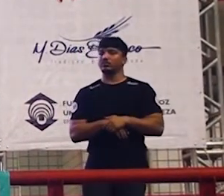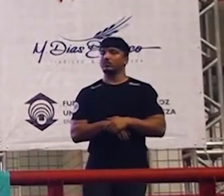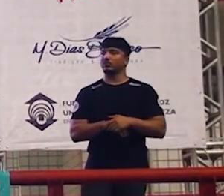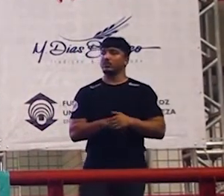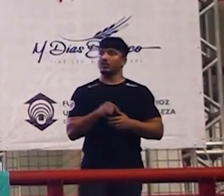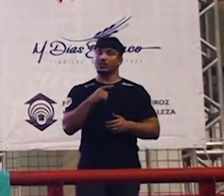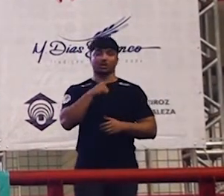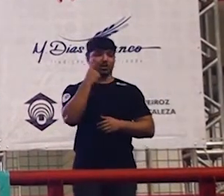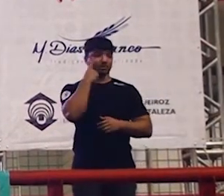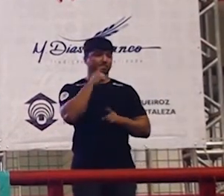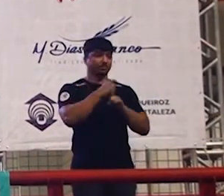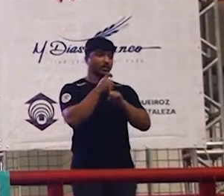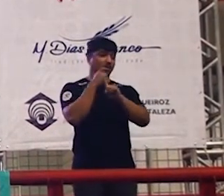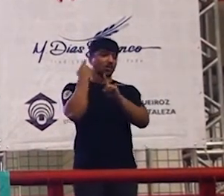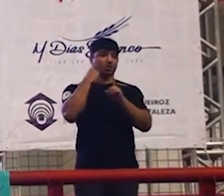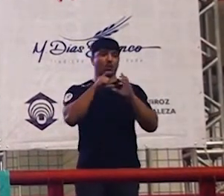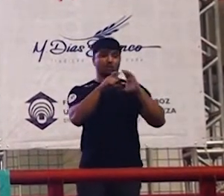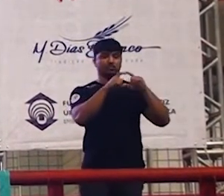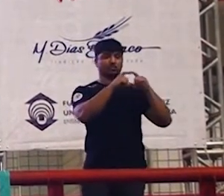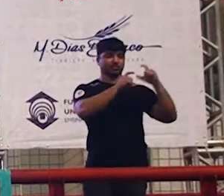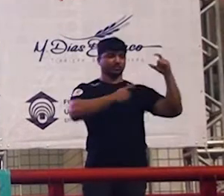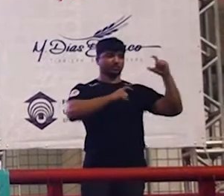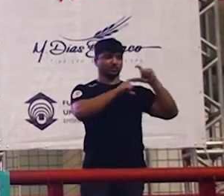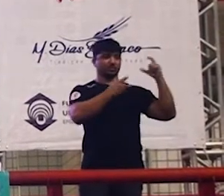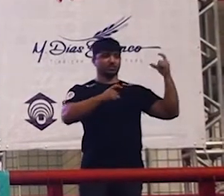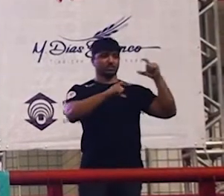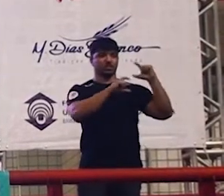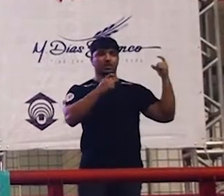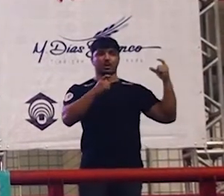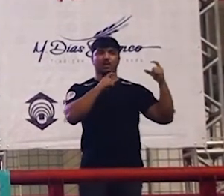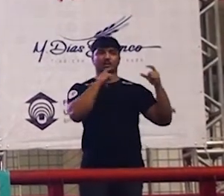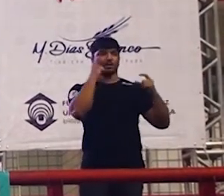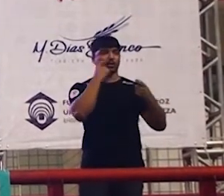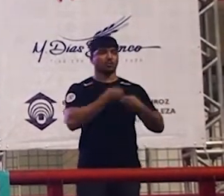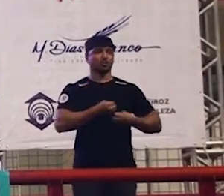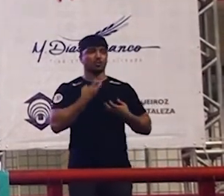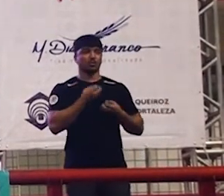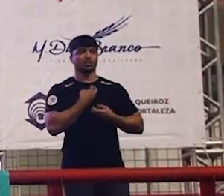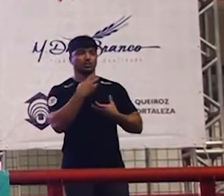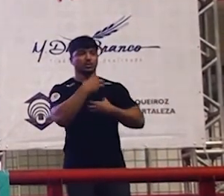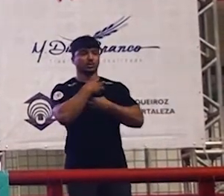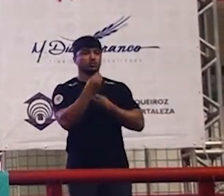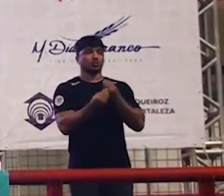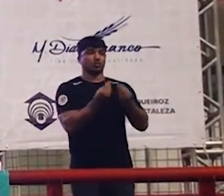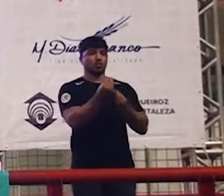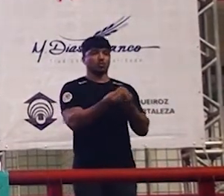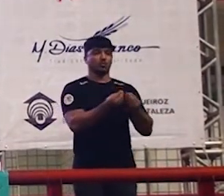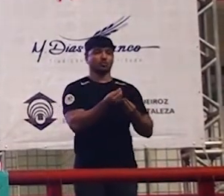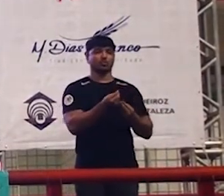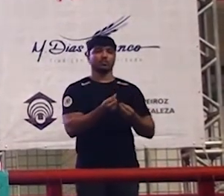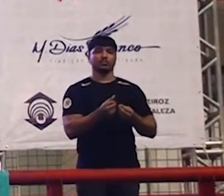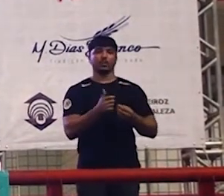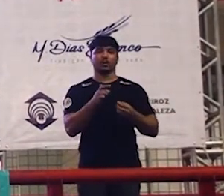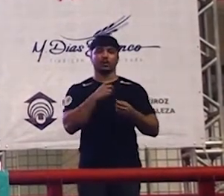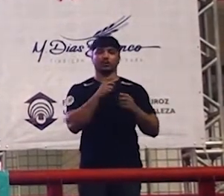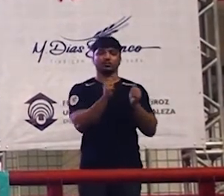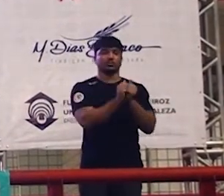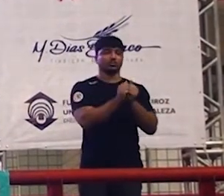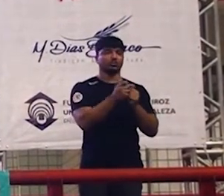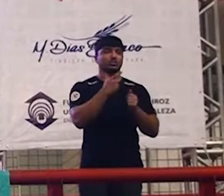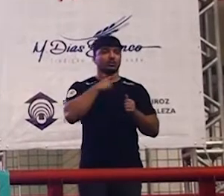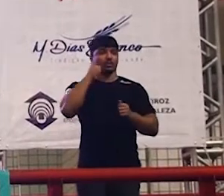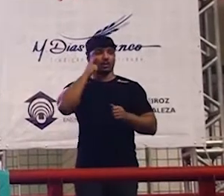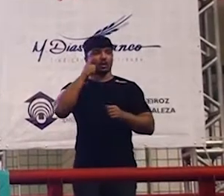No cartoon anterior, concorrem para a produção do sentido pretendido a conjunção